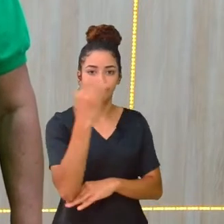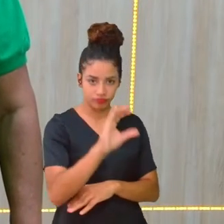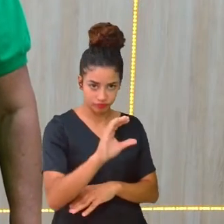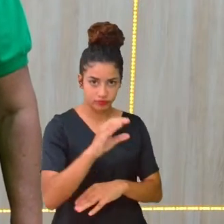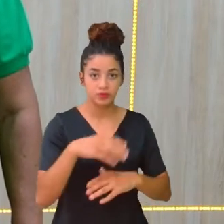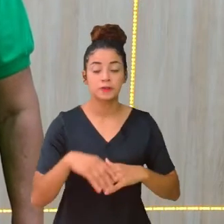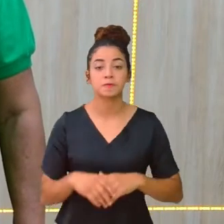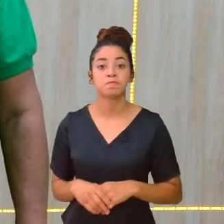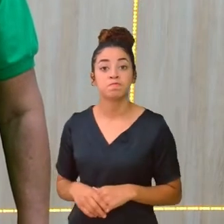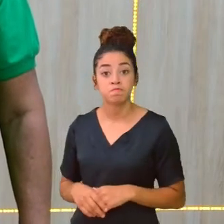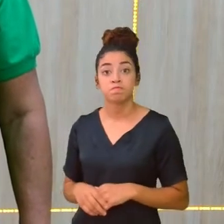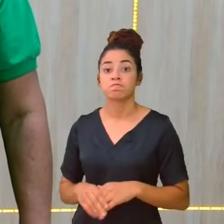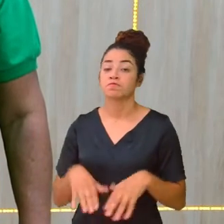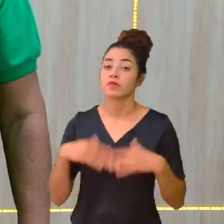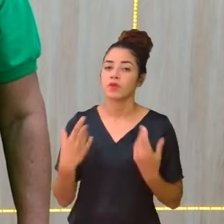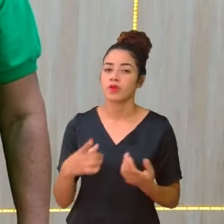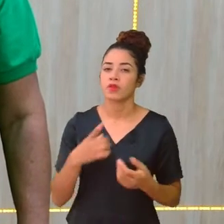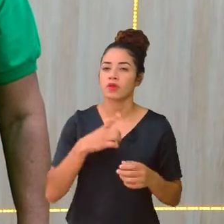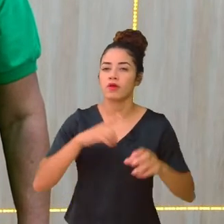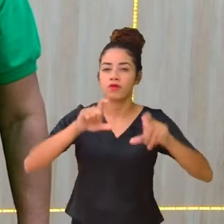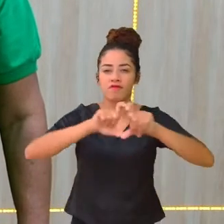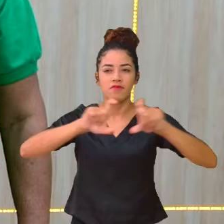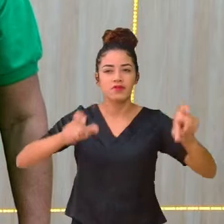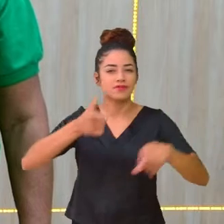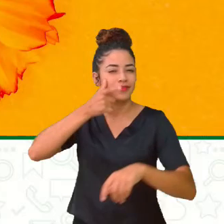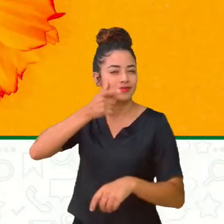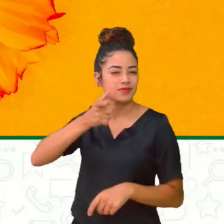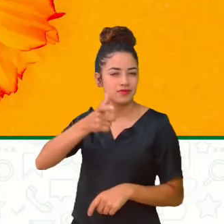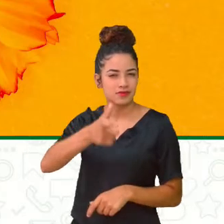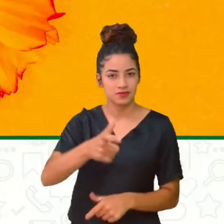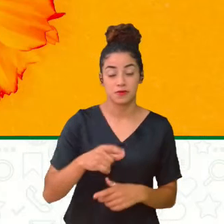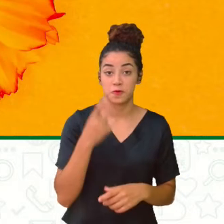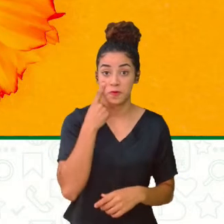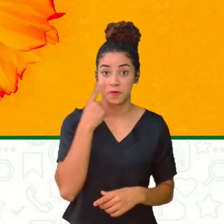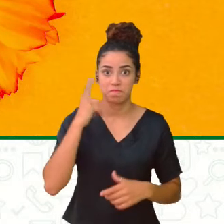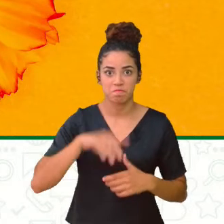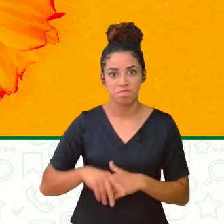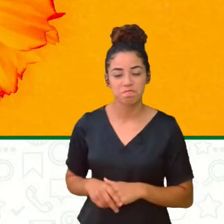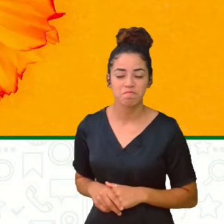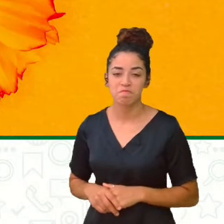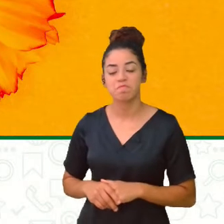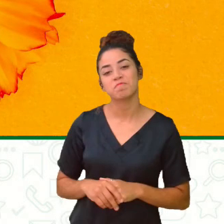E eu trouxe uma frase interessante para vocês. Olha só.